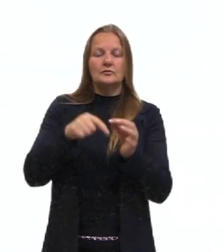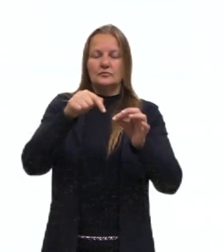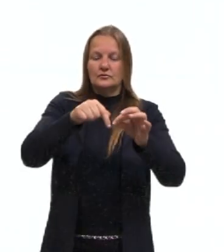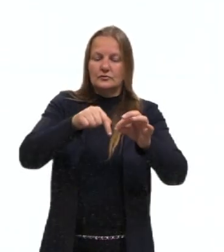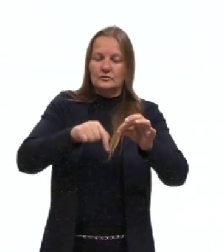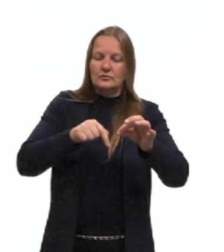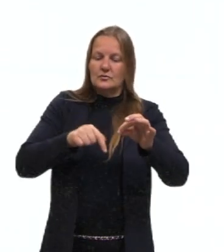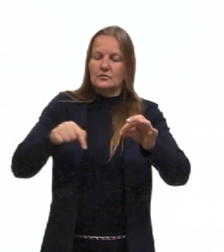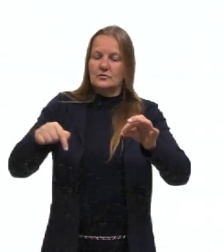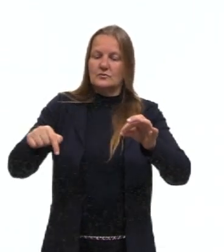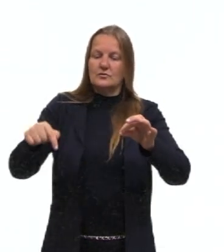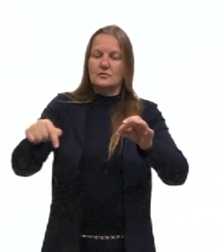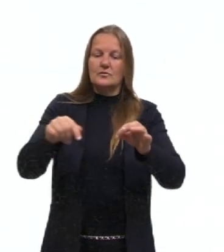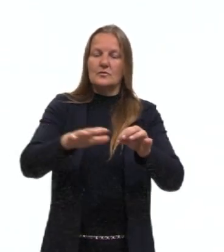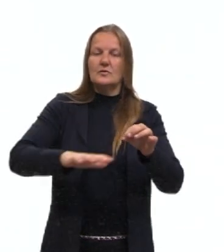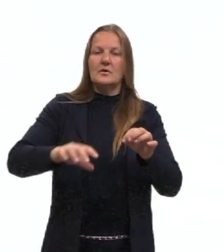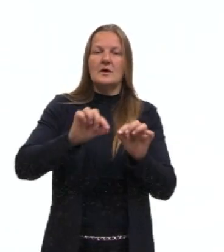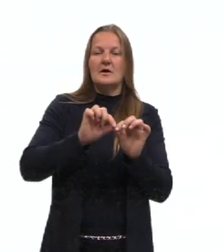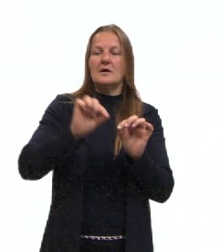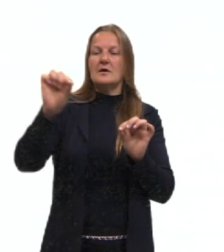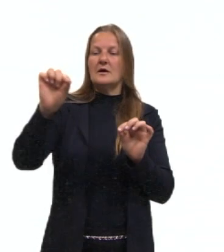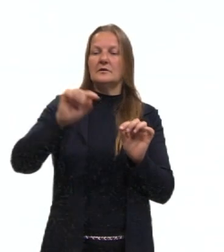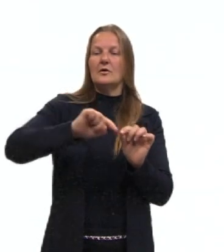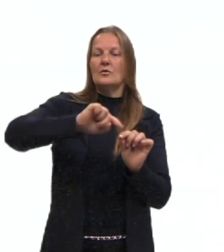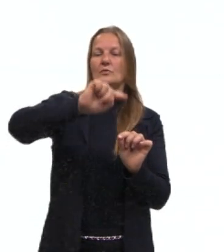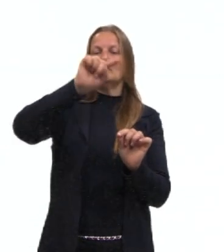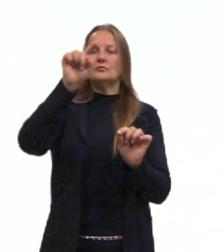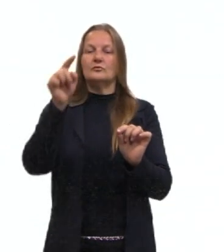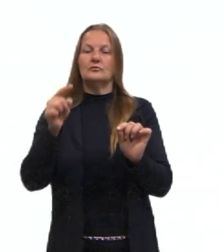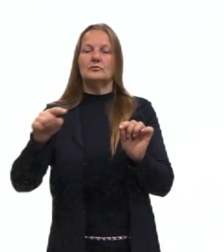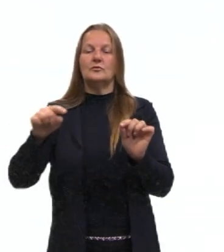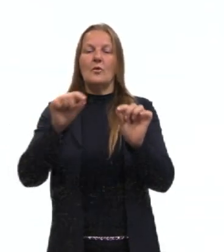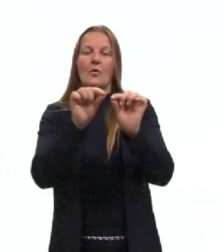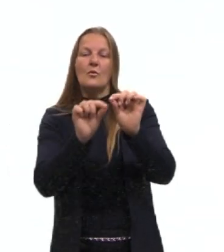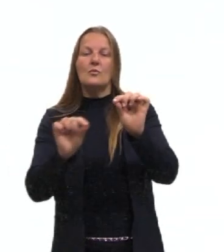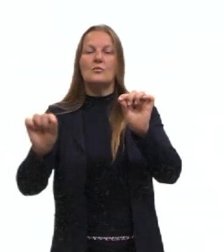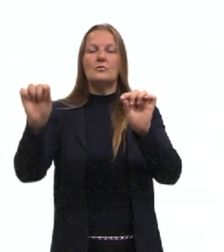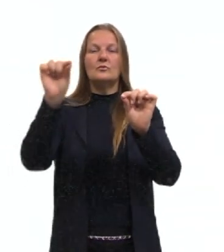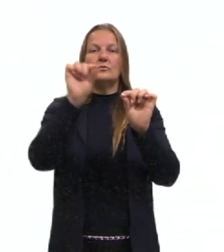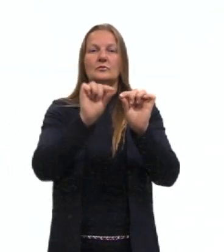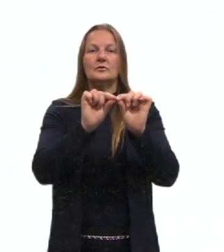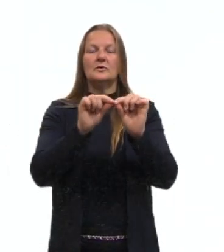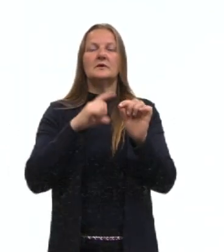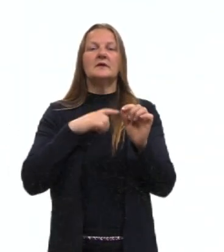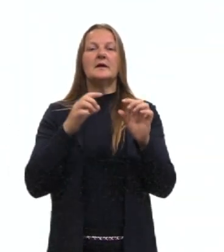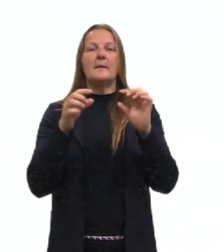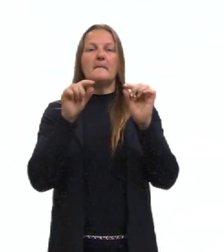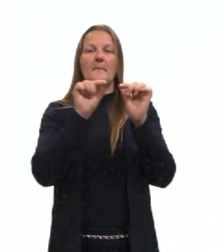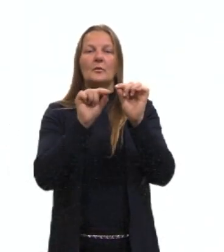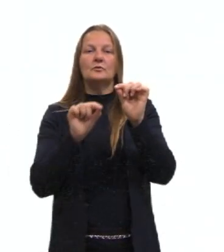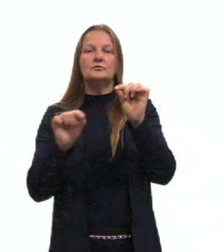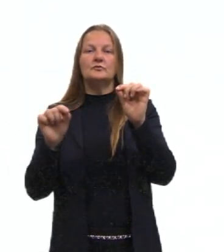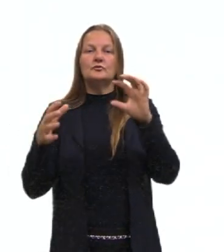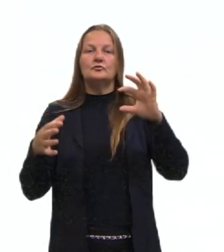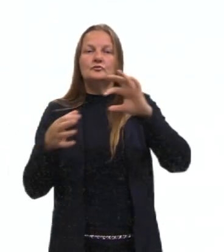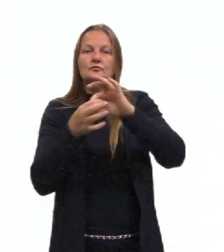Porque quando nós falamos em retas, em curvas, em círculos, nós temos a união de